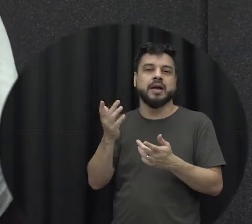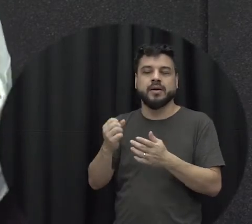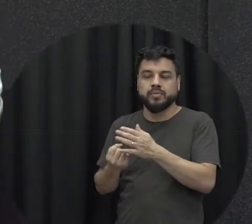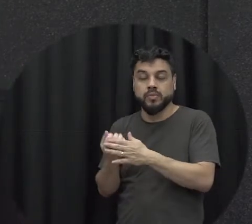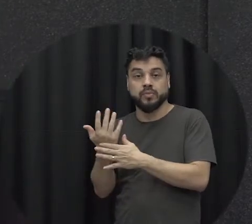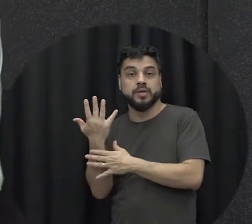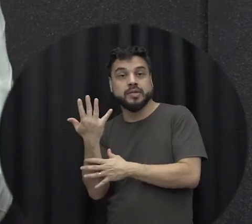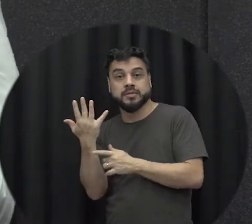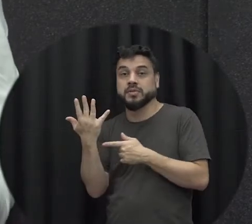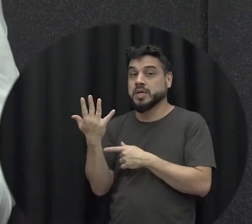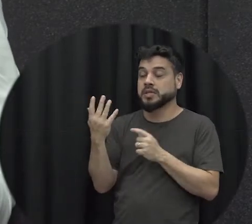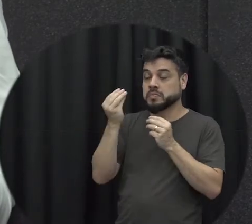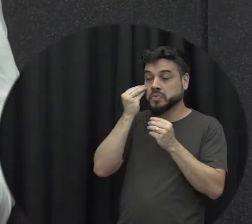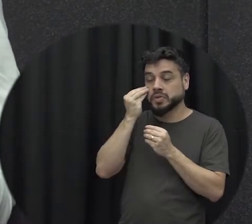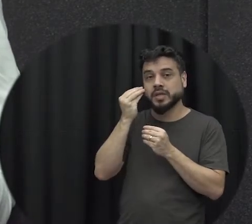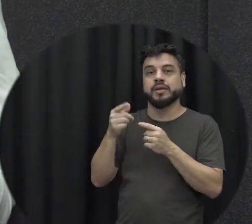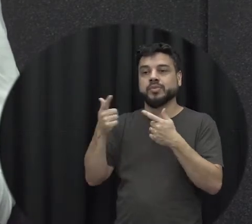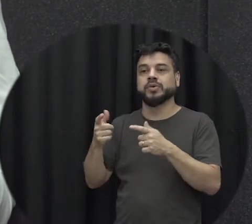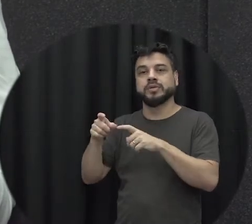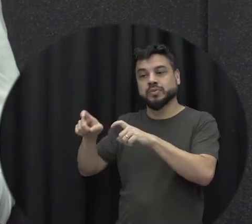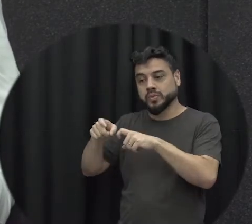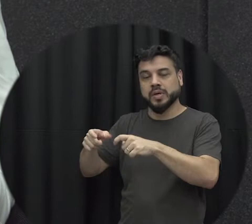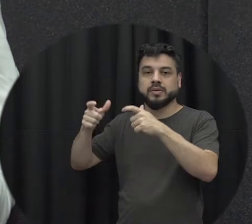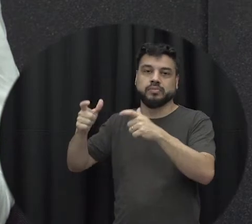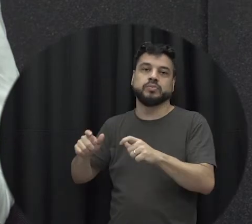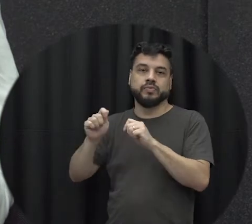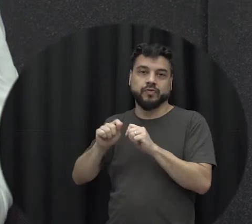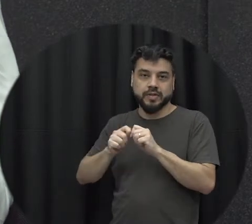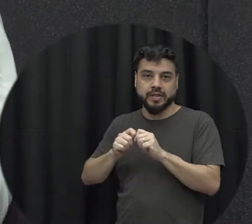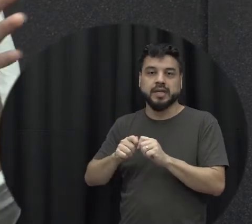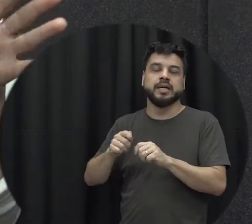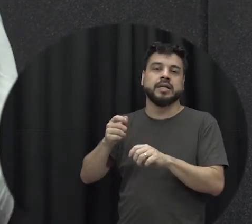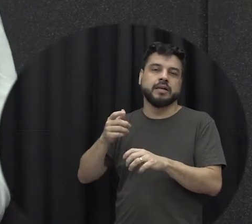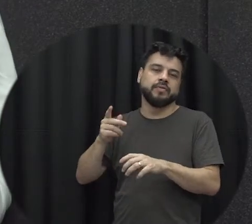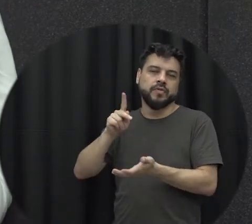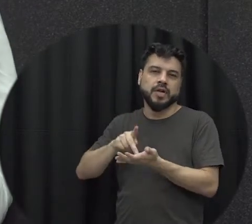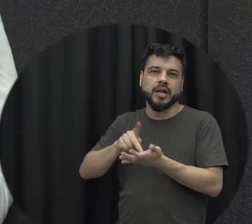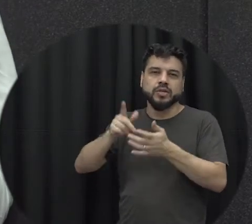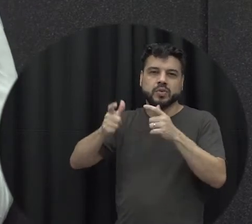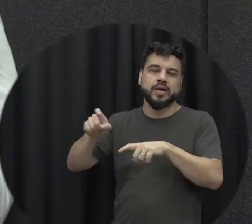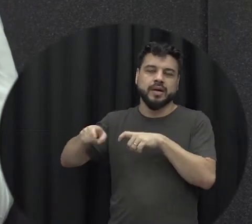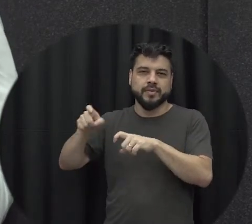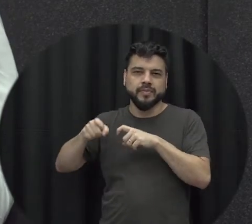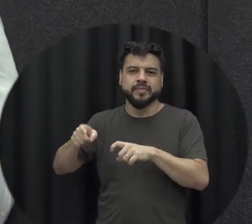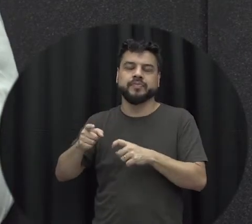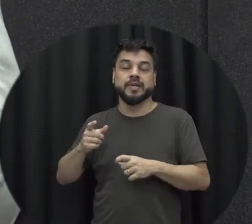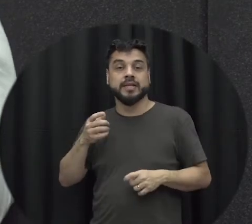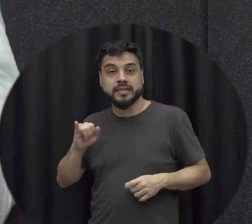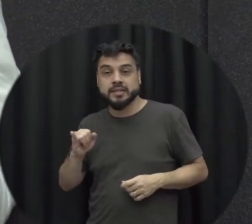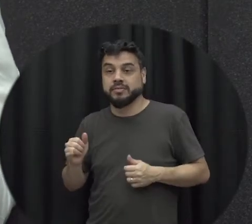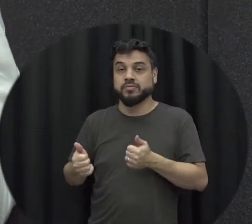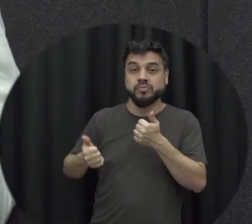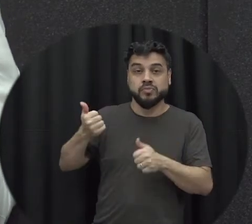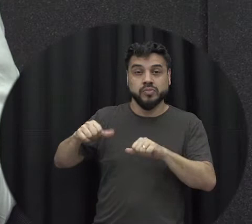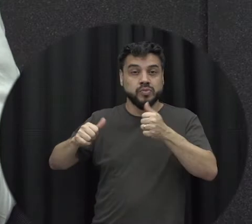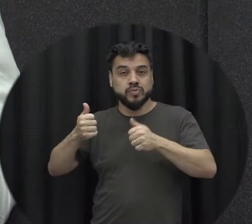na planta, a gente vai para uma área agrícola de teste e testar realmente na lavoura, com os impactos aí das